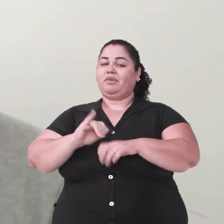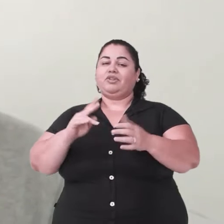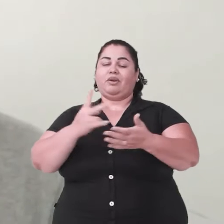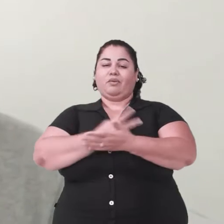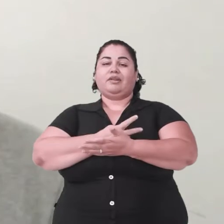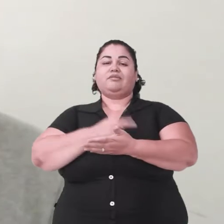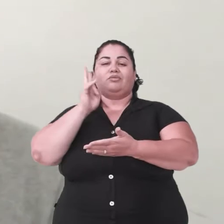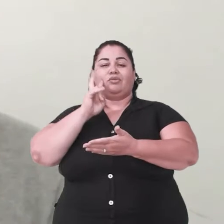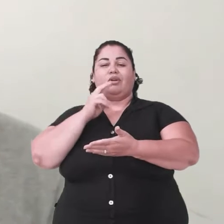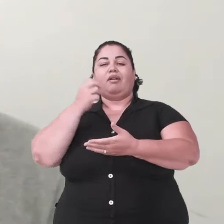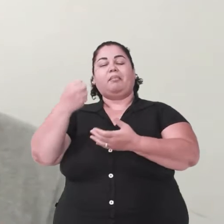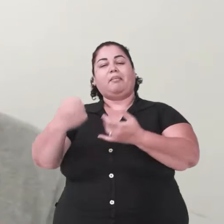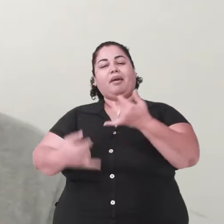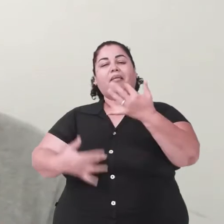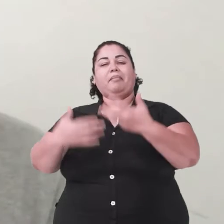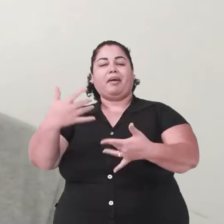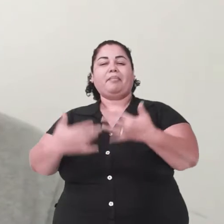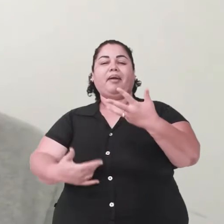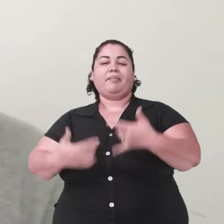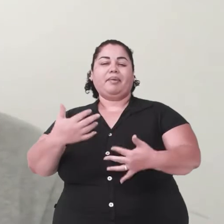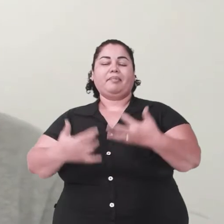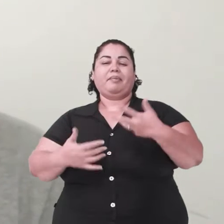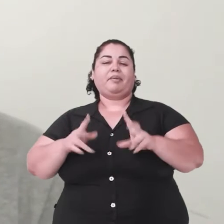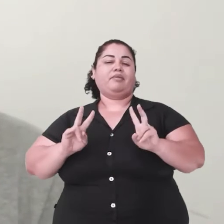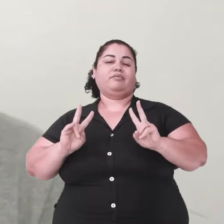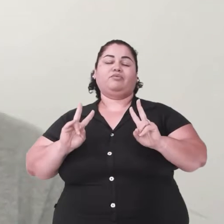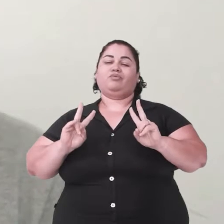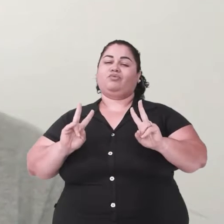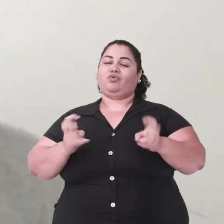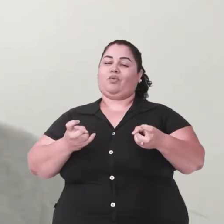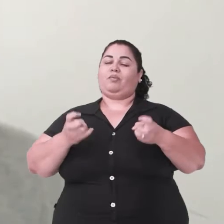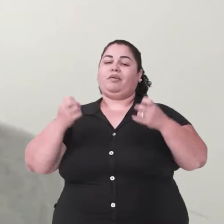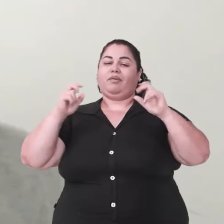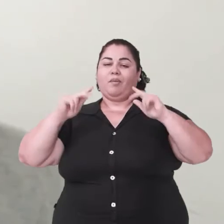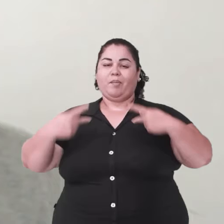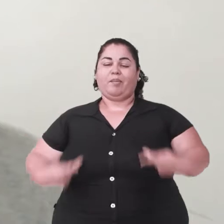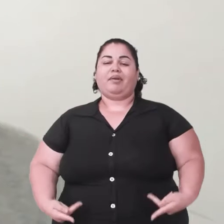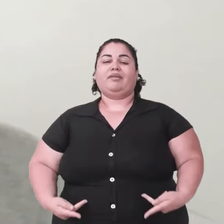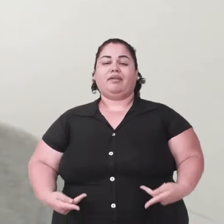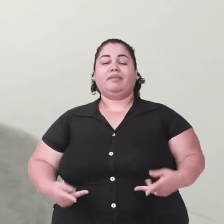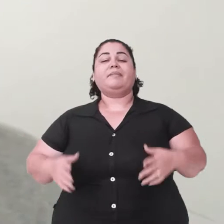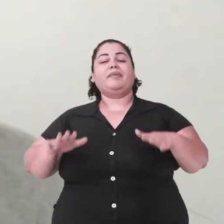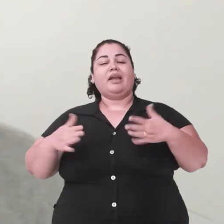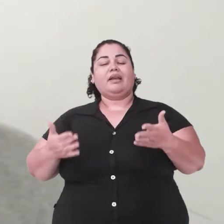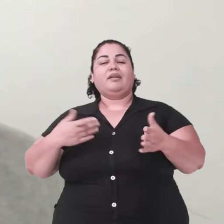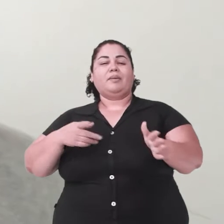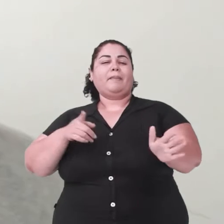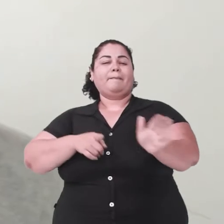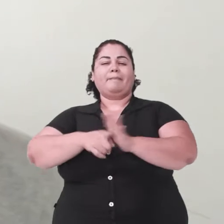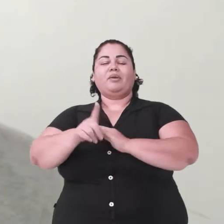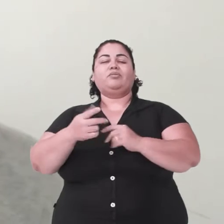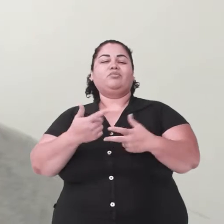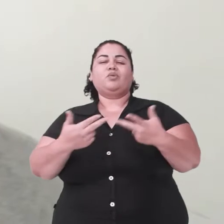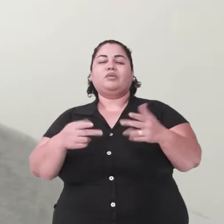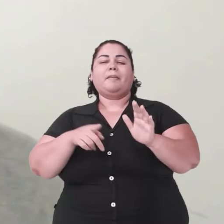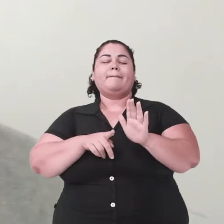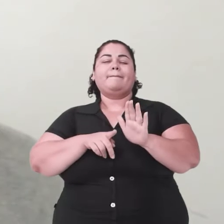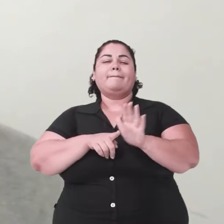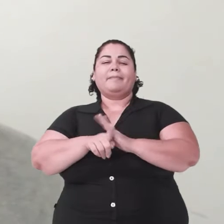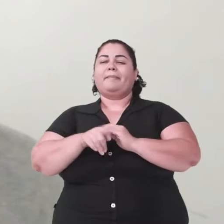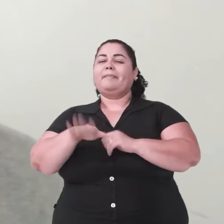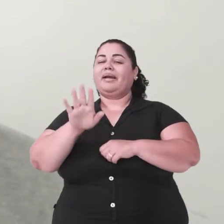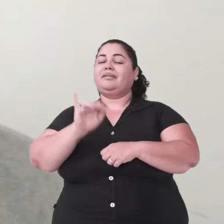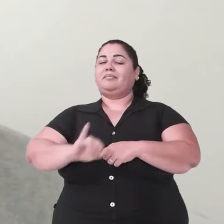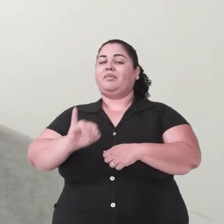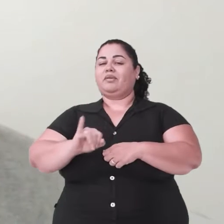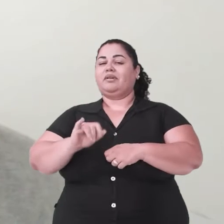importantes, né, para poder contar a história da humanidade. Aí entra uma das questões mais importantes para a